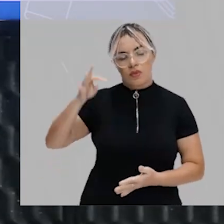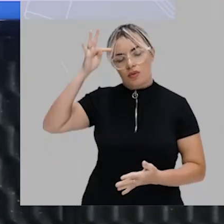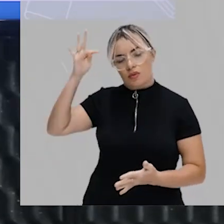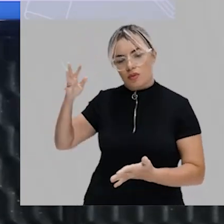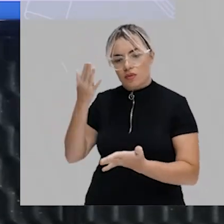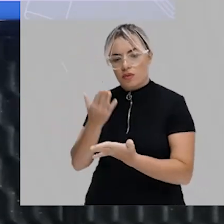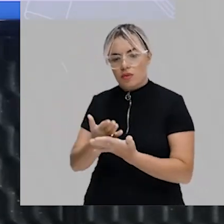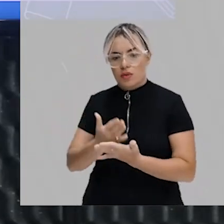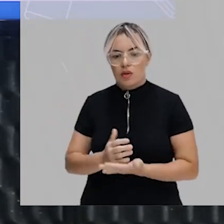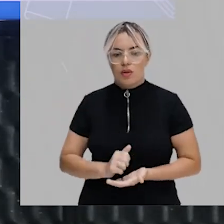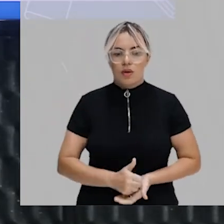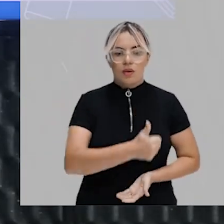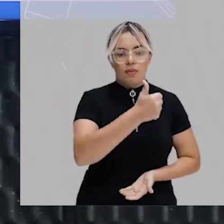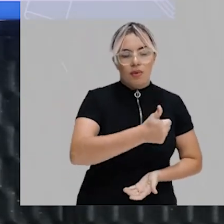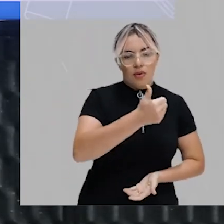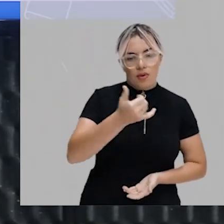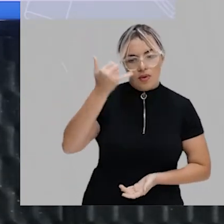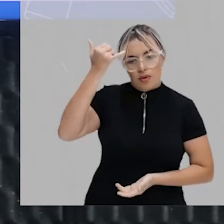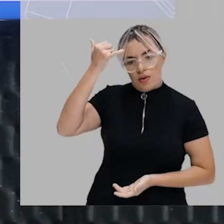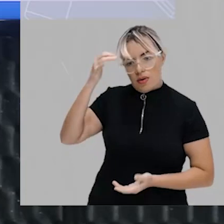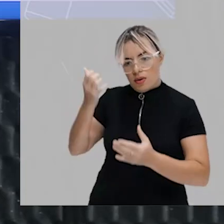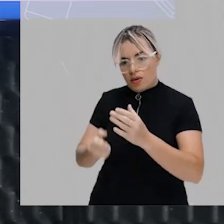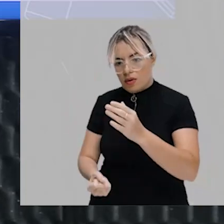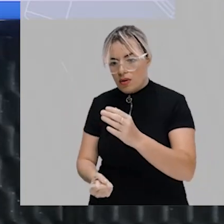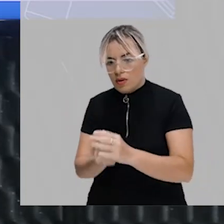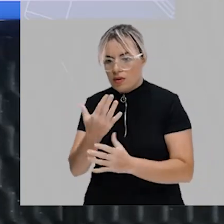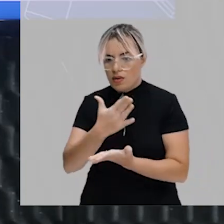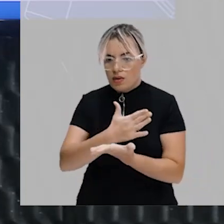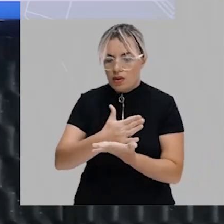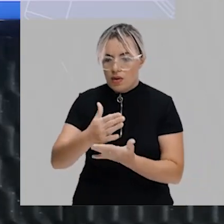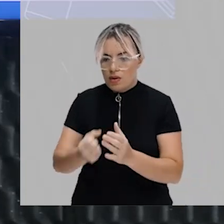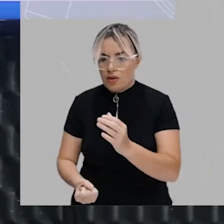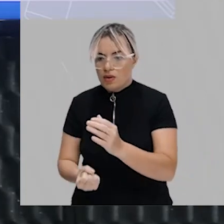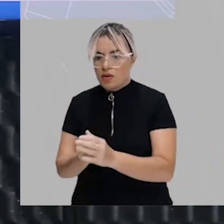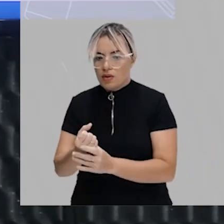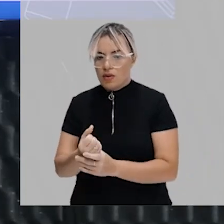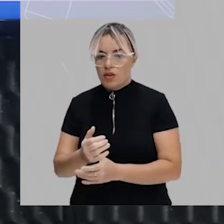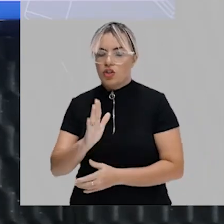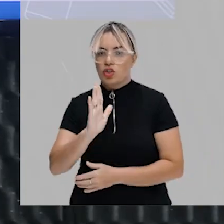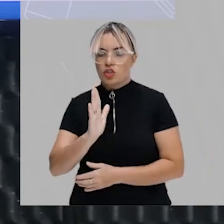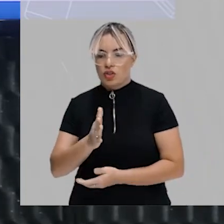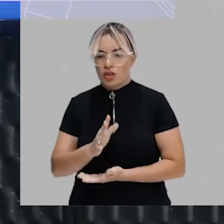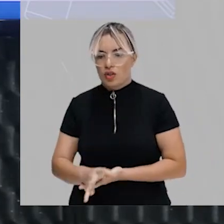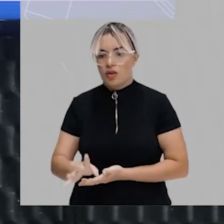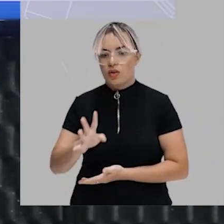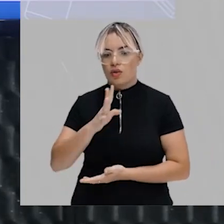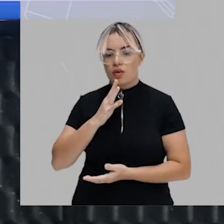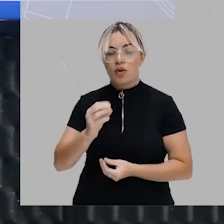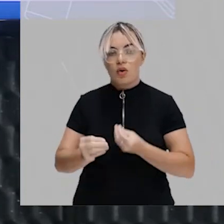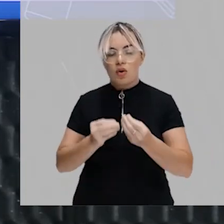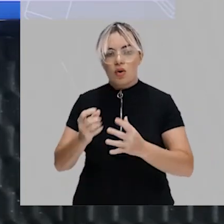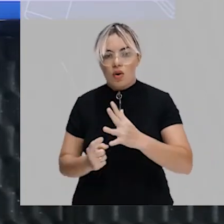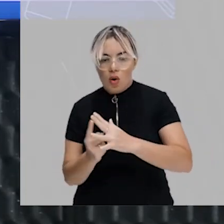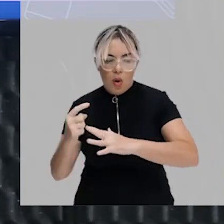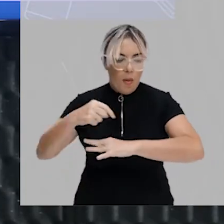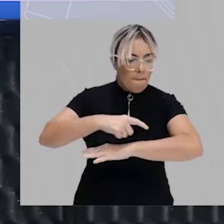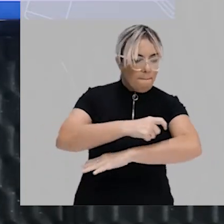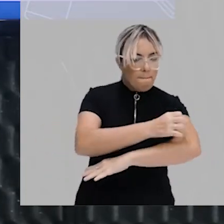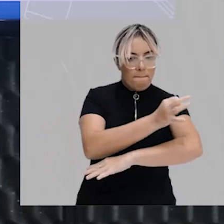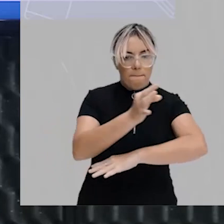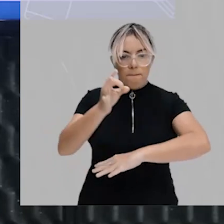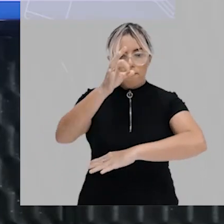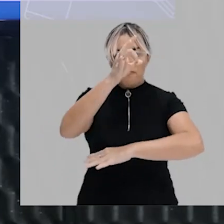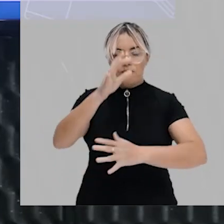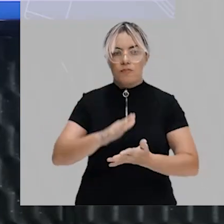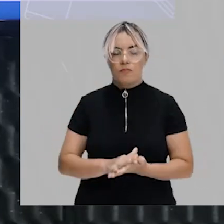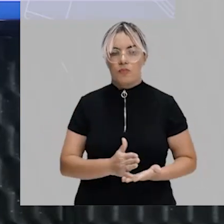afirmações. A ideia de que a vida surge a partir de vida pré-existente é conhecida como biogênese. O que